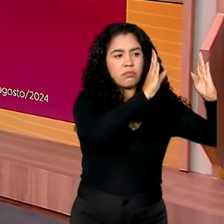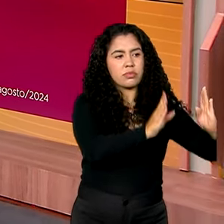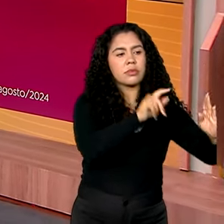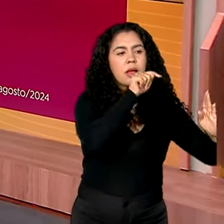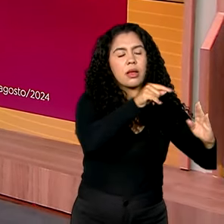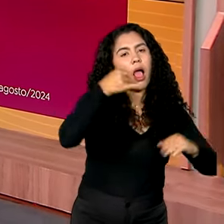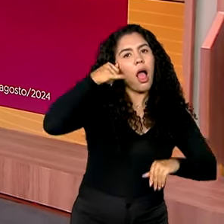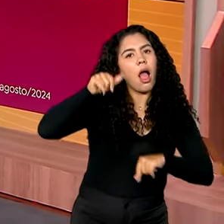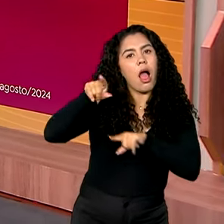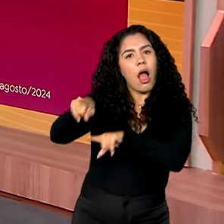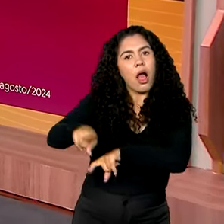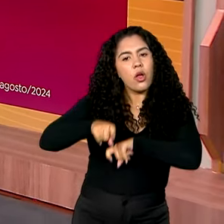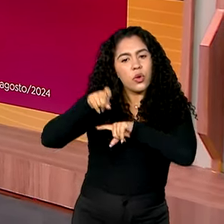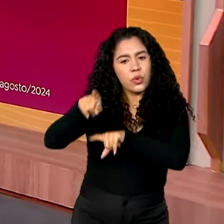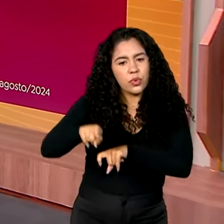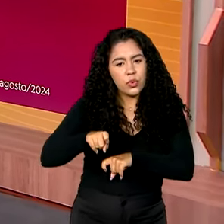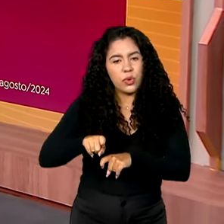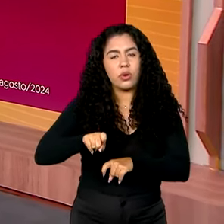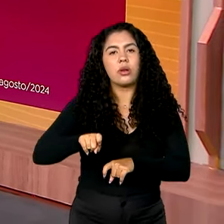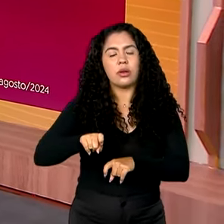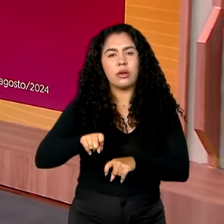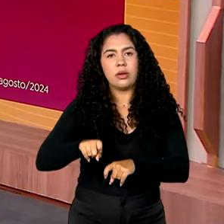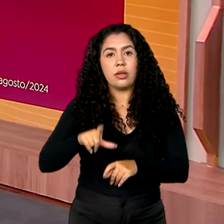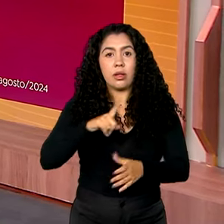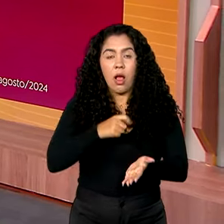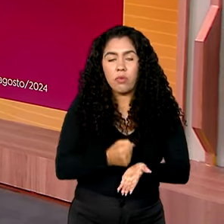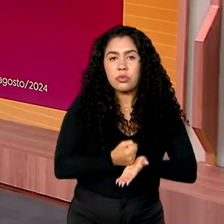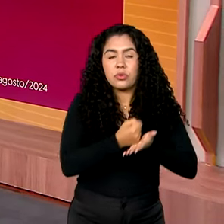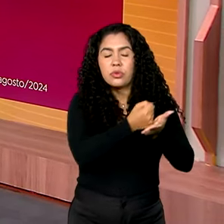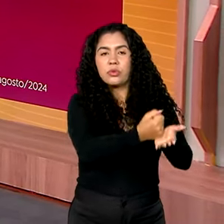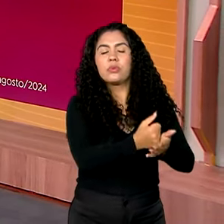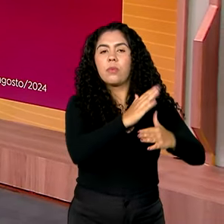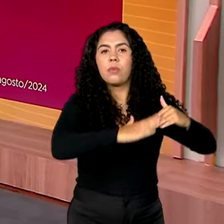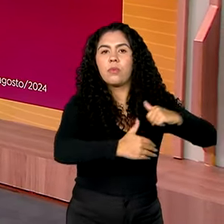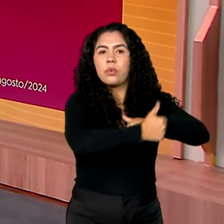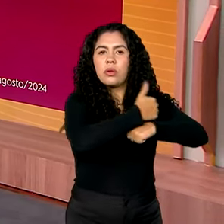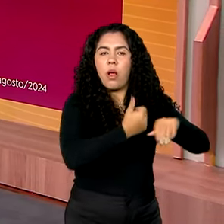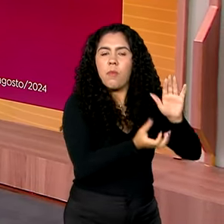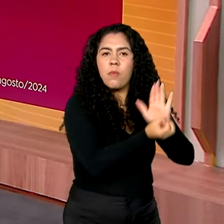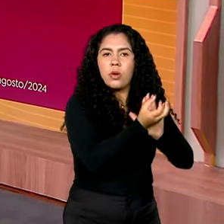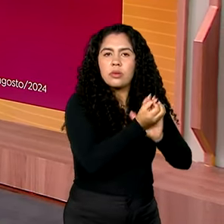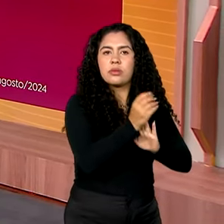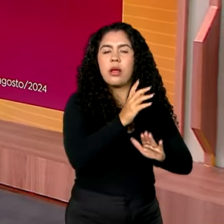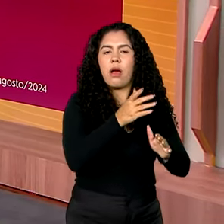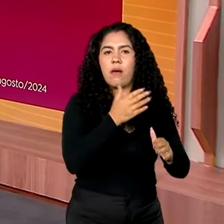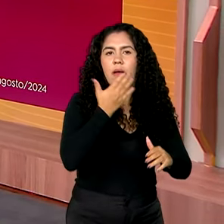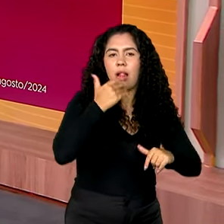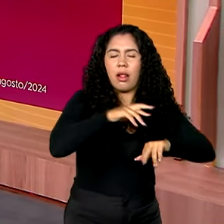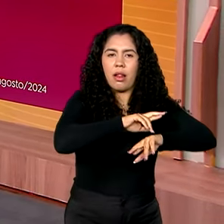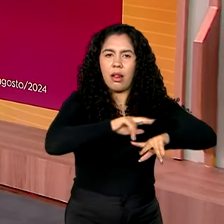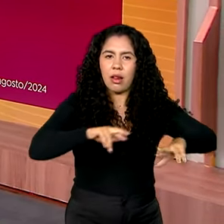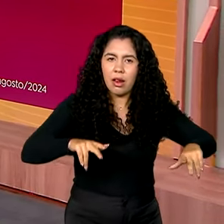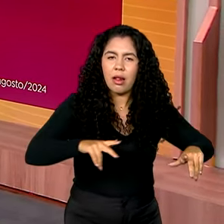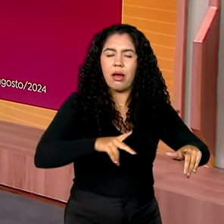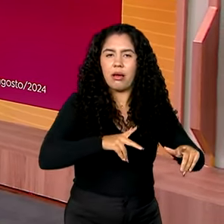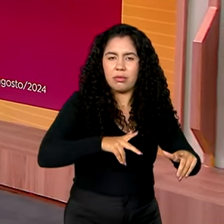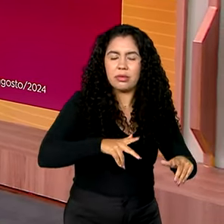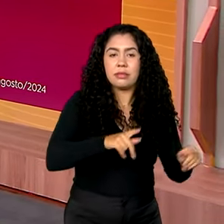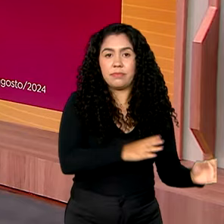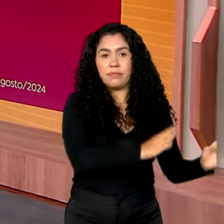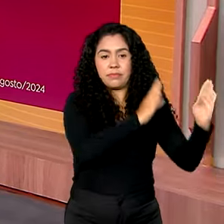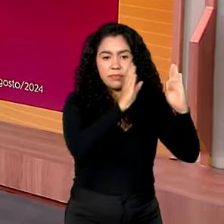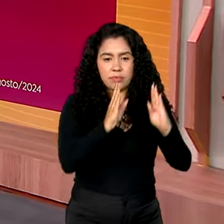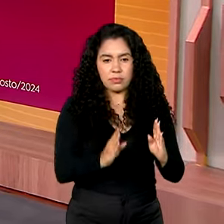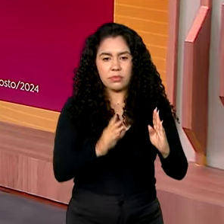O último Plano Safra beneficiou 26 grandes produtores e 34 agricultores familiares. Já